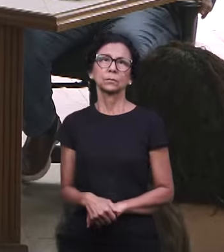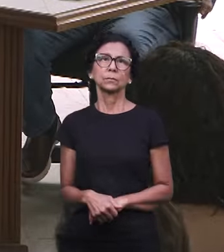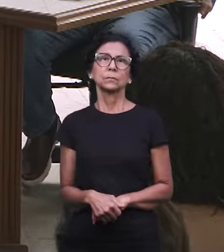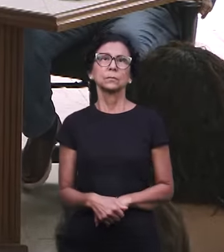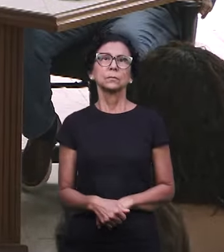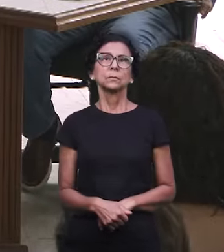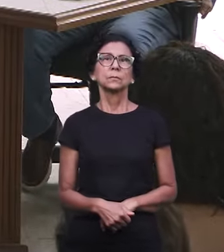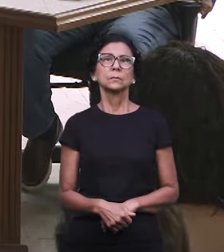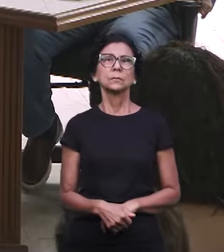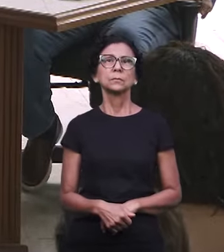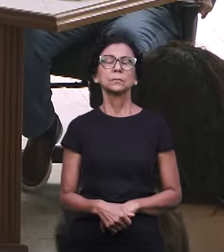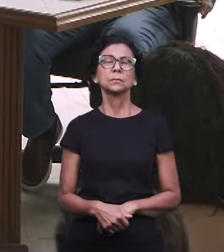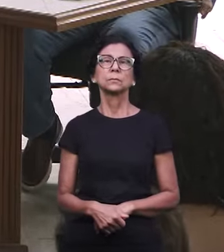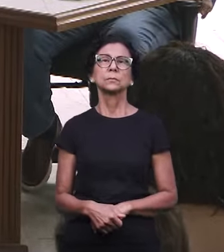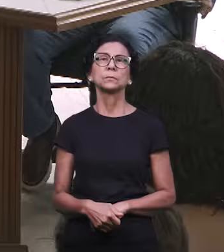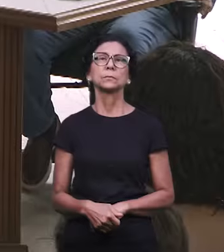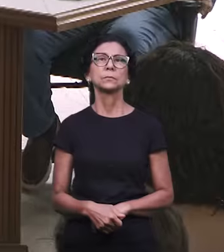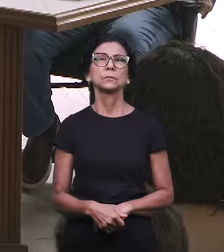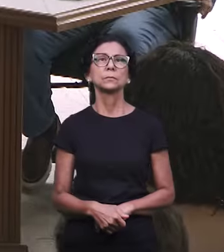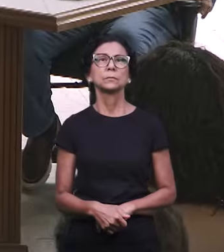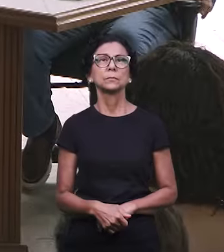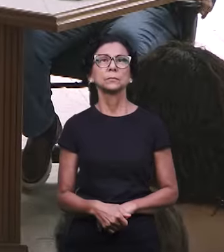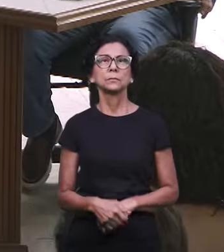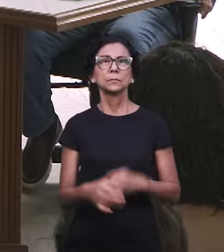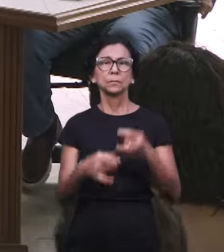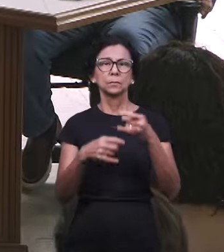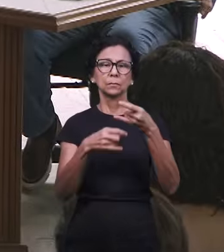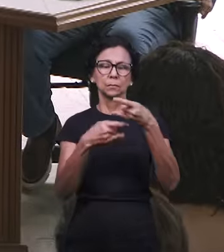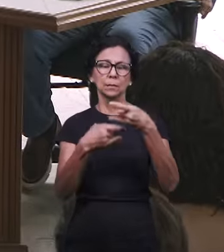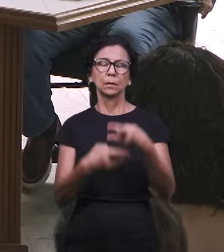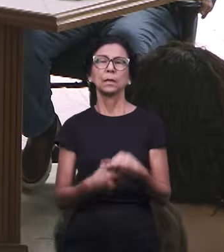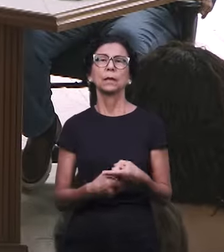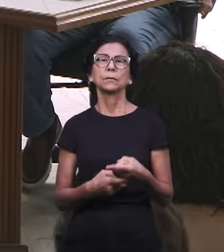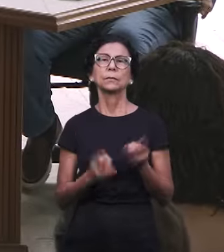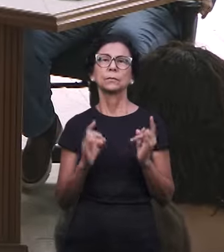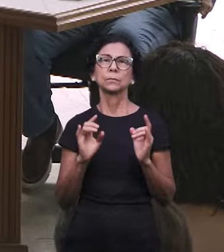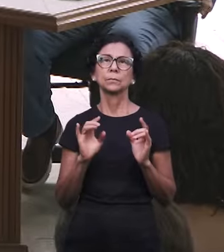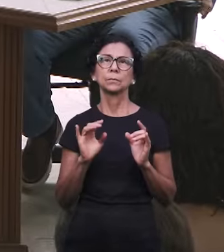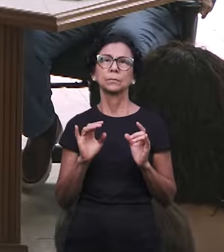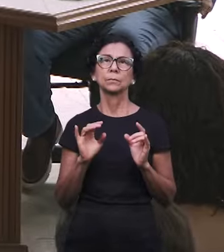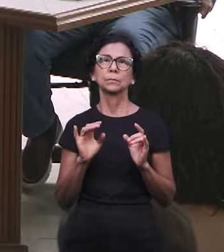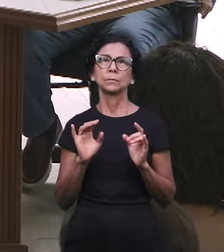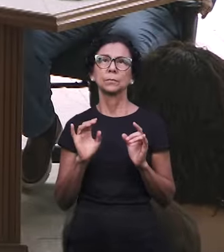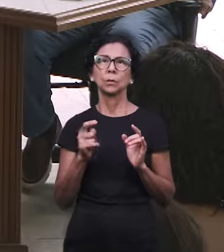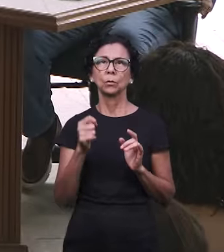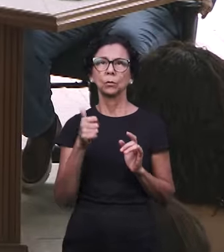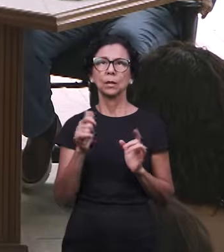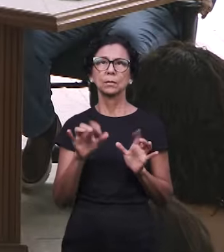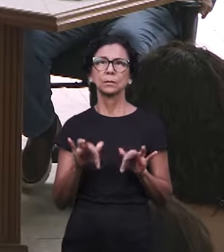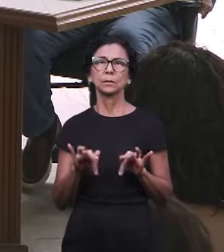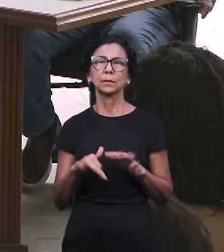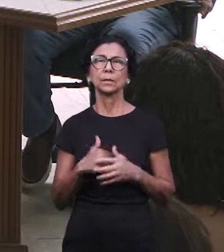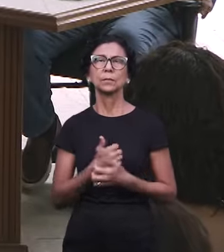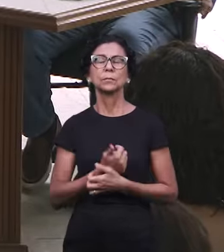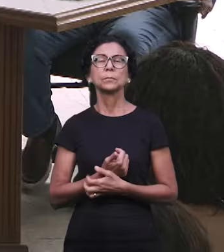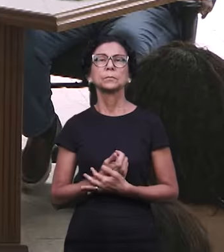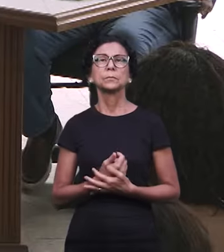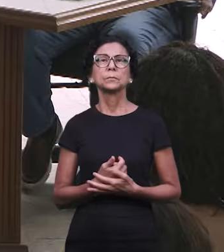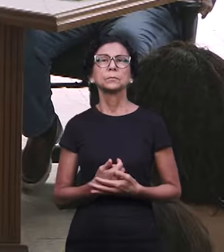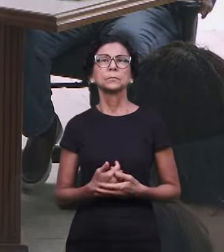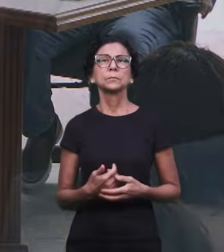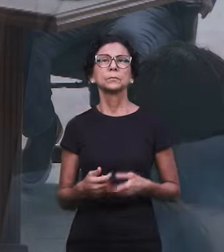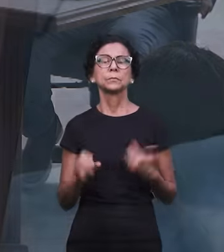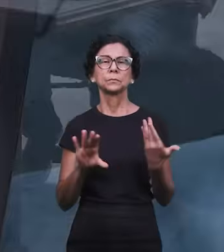desta live, e nós vamos ainda cantar mais um louvor. Amém? Vamos cantar o